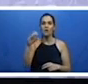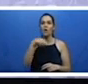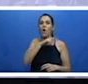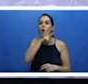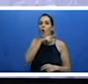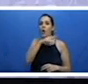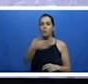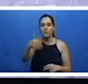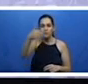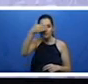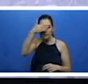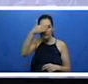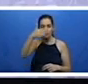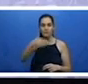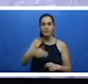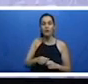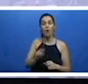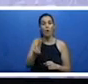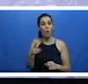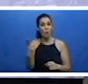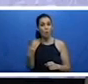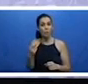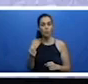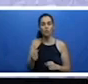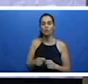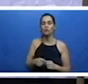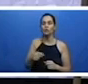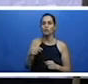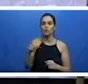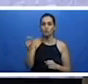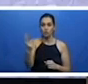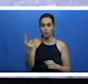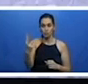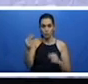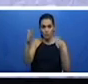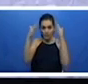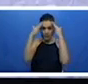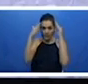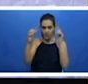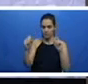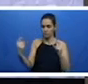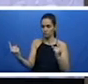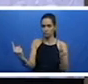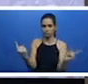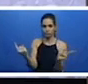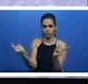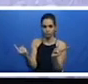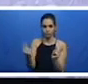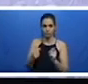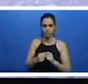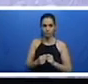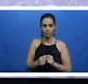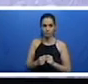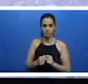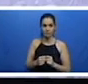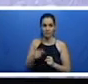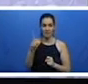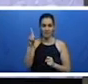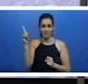também em algumas regiões cobra de 2 cabeças. Repito, é um anfíbio, não é um réptil. Cobra verdadeira é